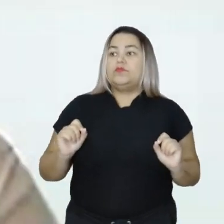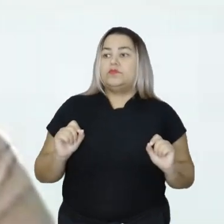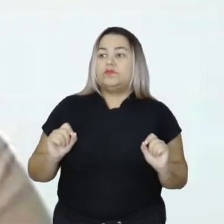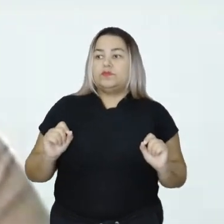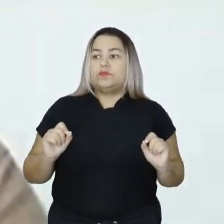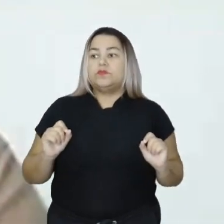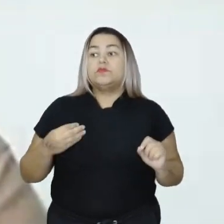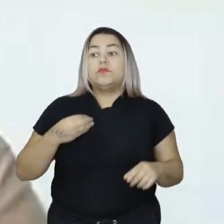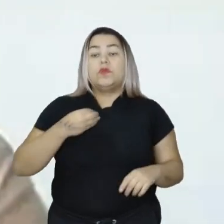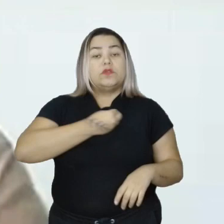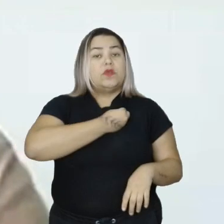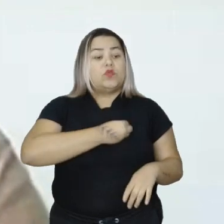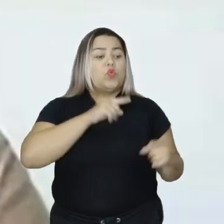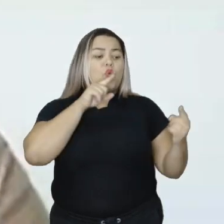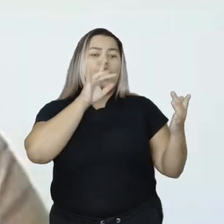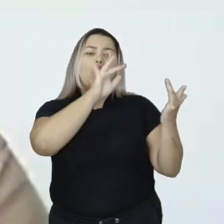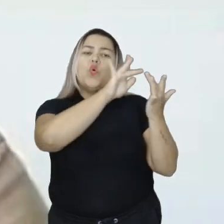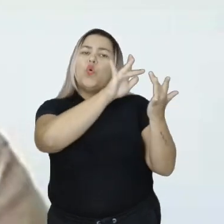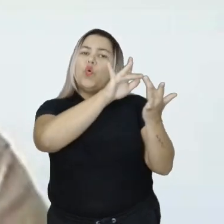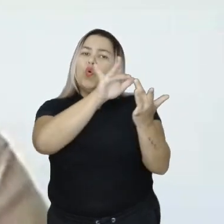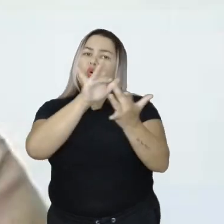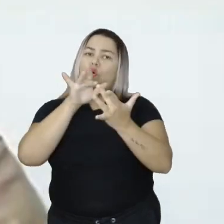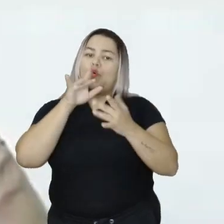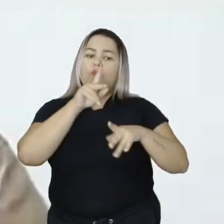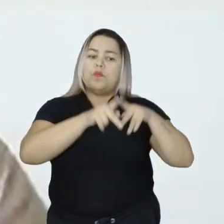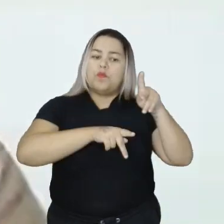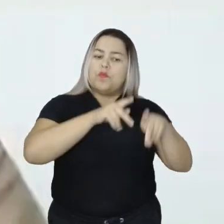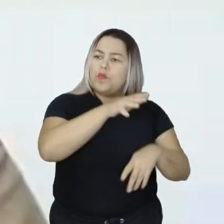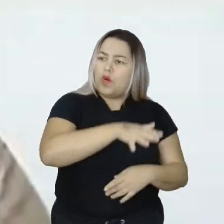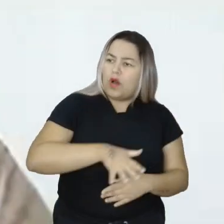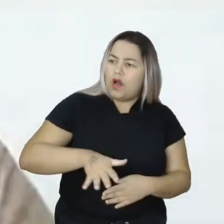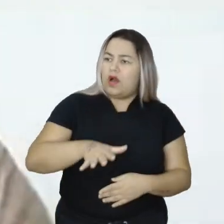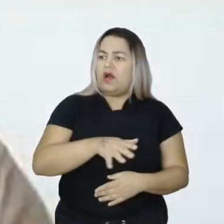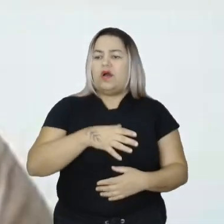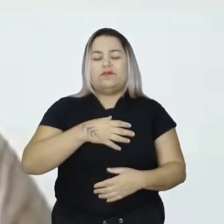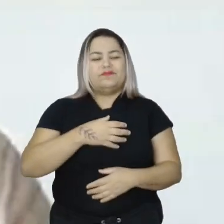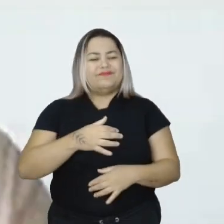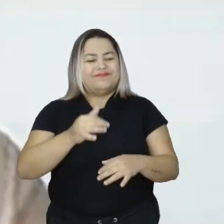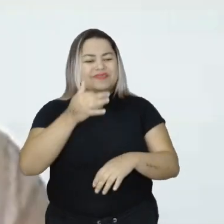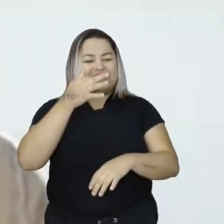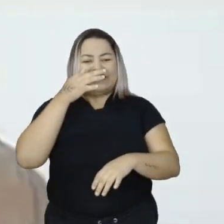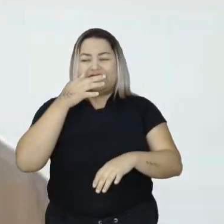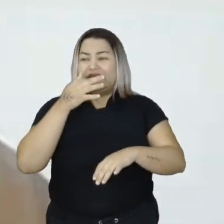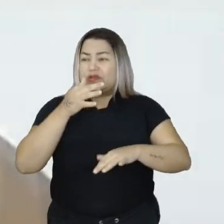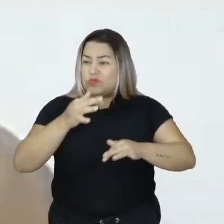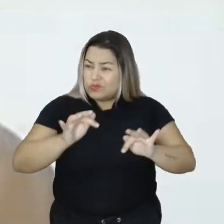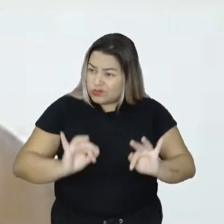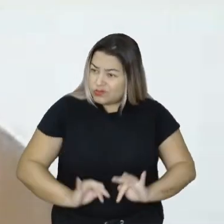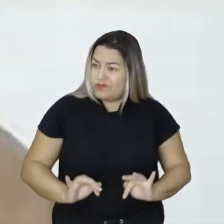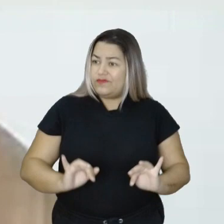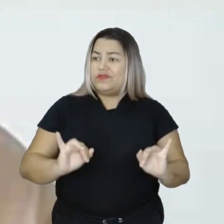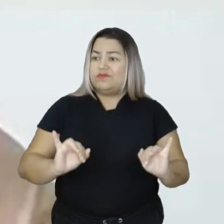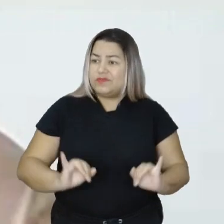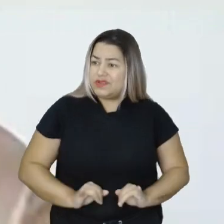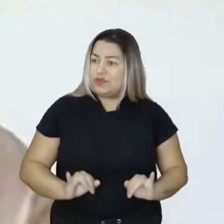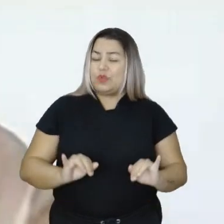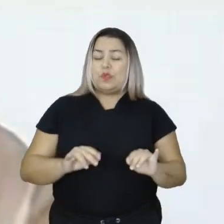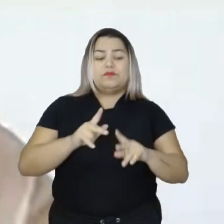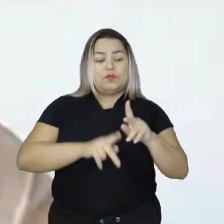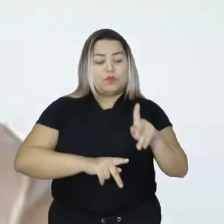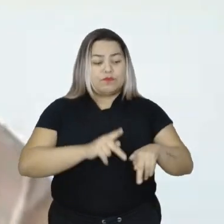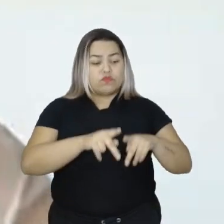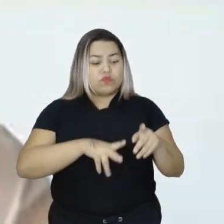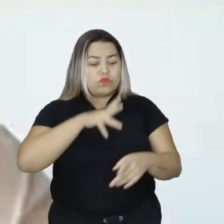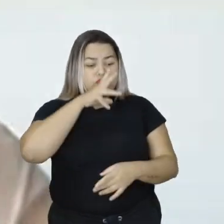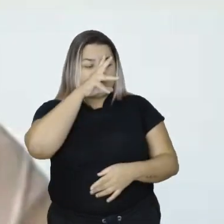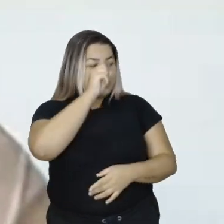que estão ali no contato direto com o povo, com a angústia, com o sofrimento do povo. Então, é muito importante a gente fortalecer.